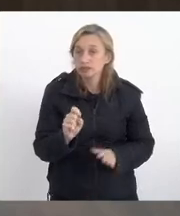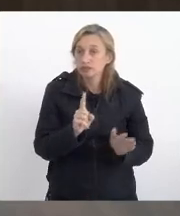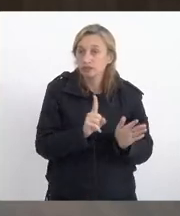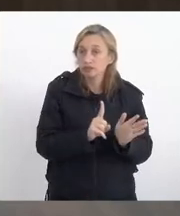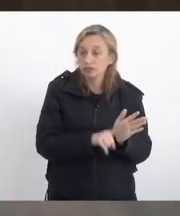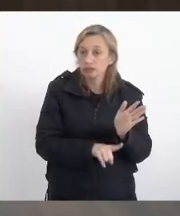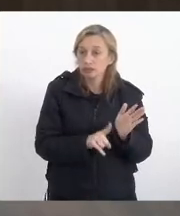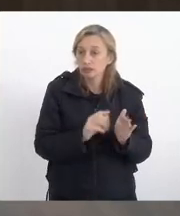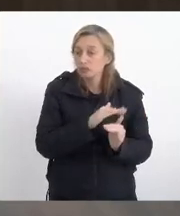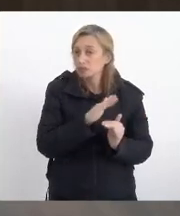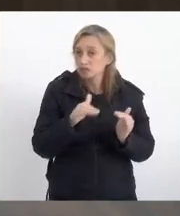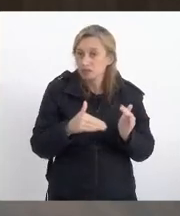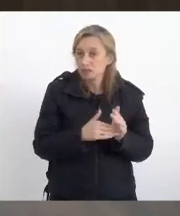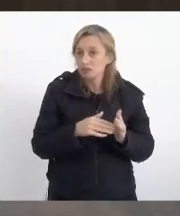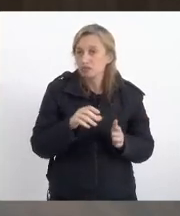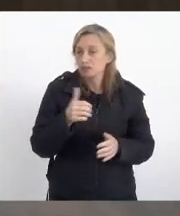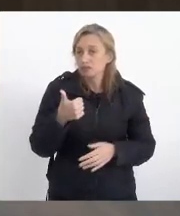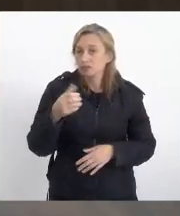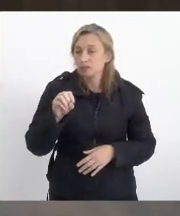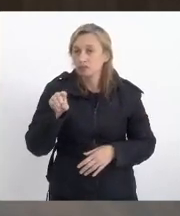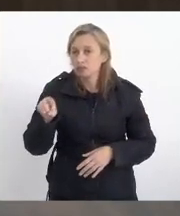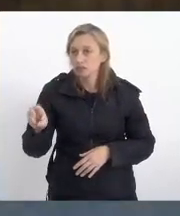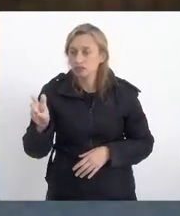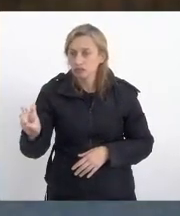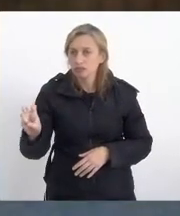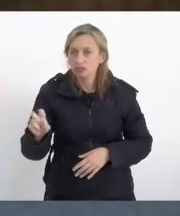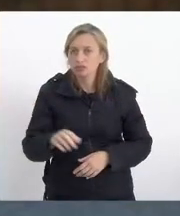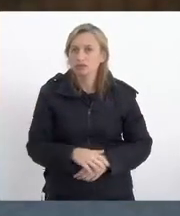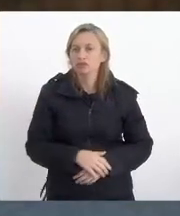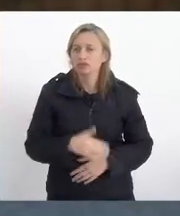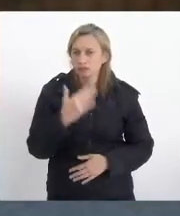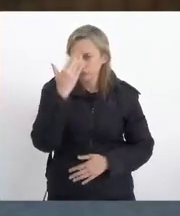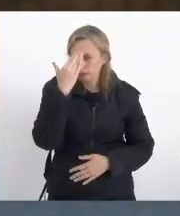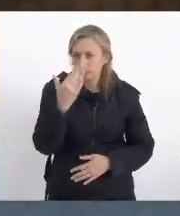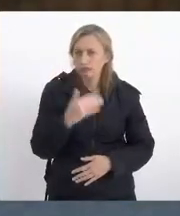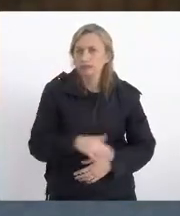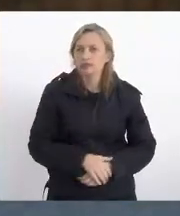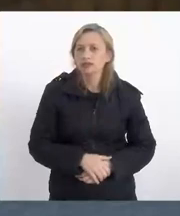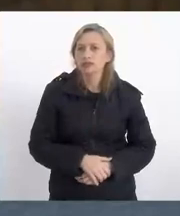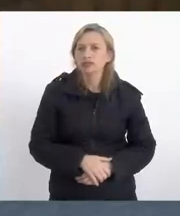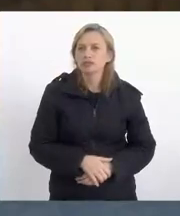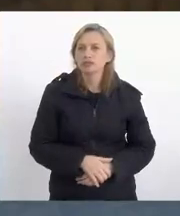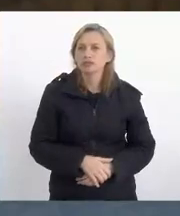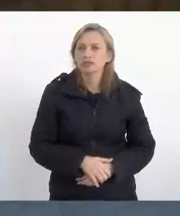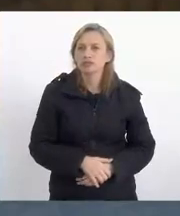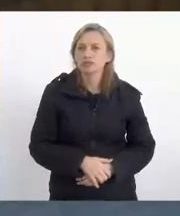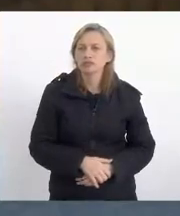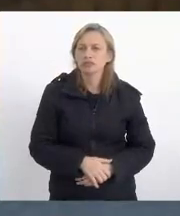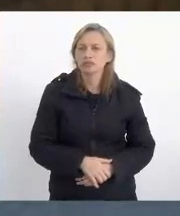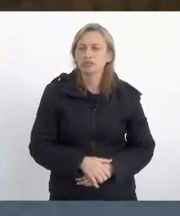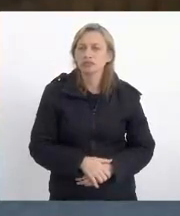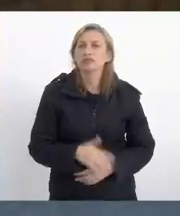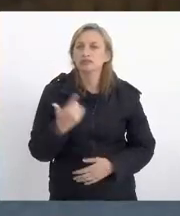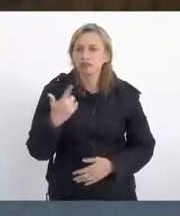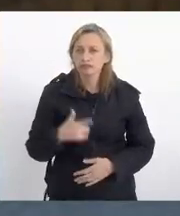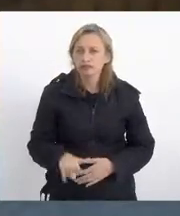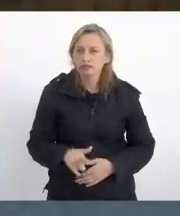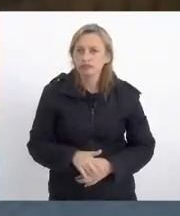todos, 192,5. Quero obrigado, Carlos. Muito obrigado. Eu apenas, mais uma vez,